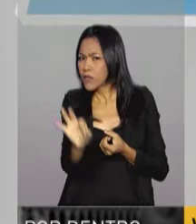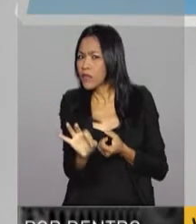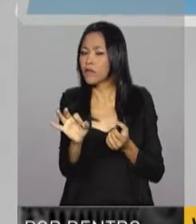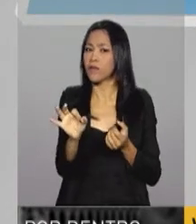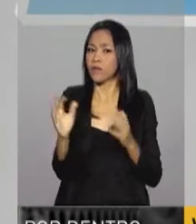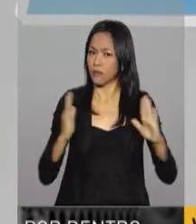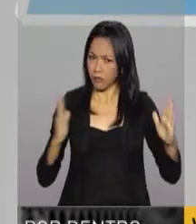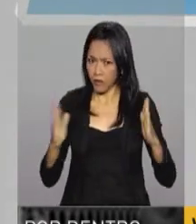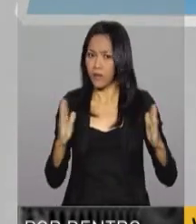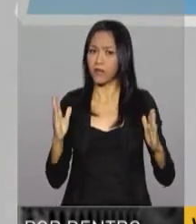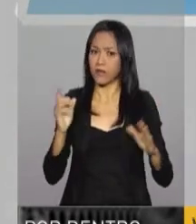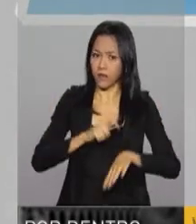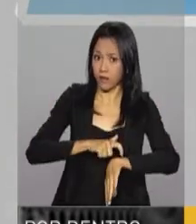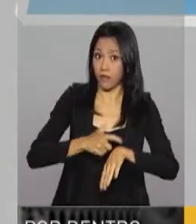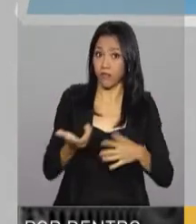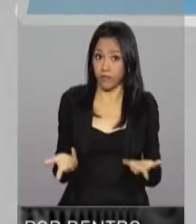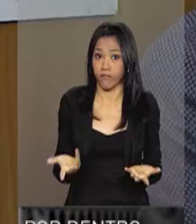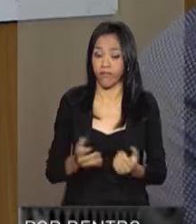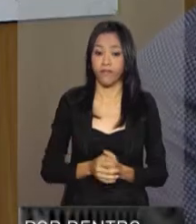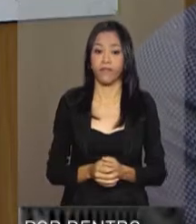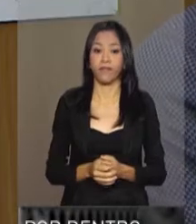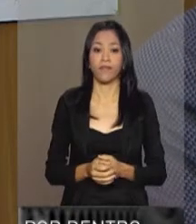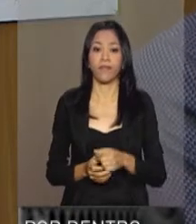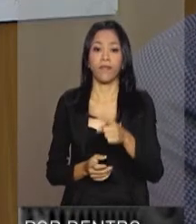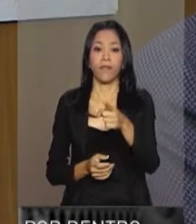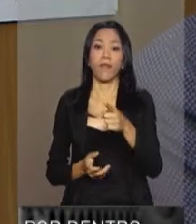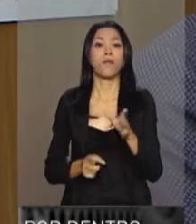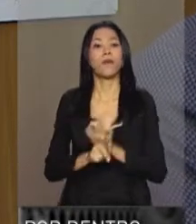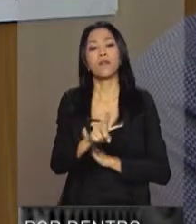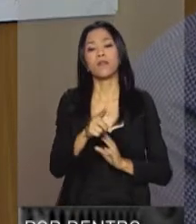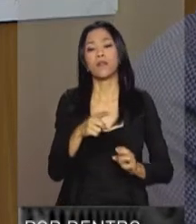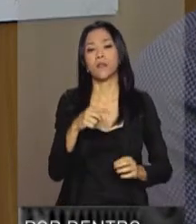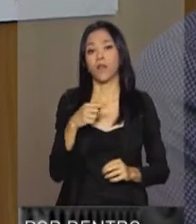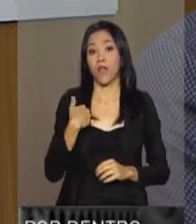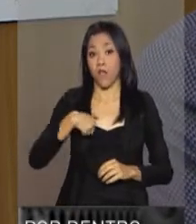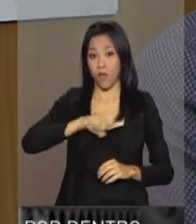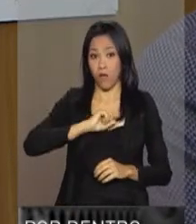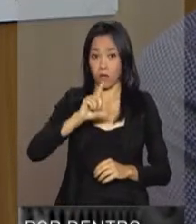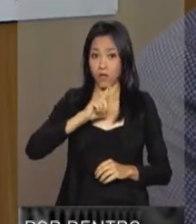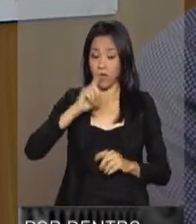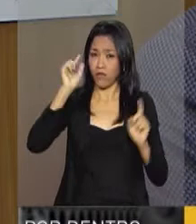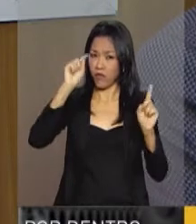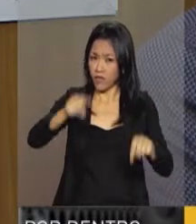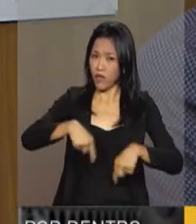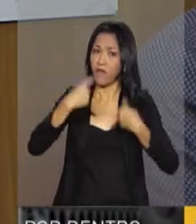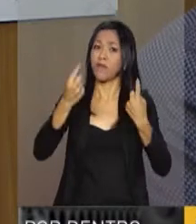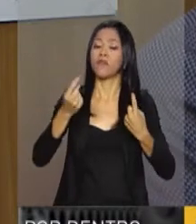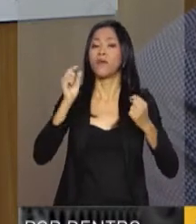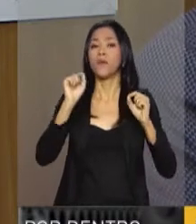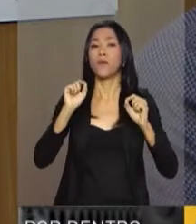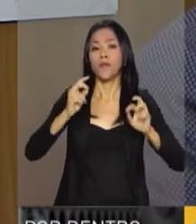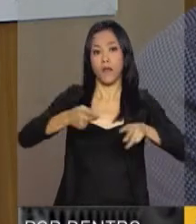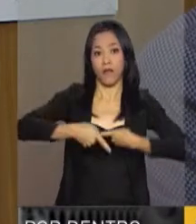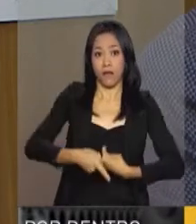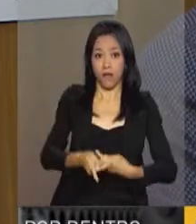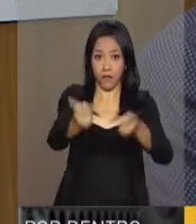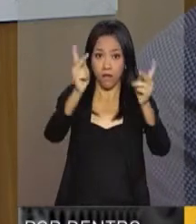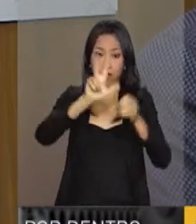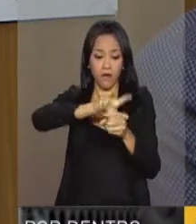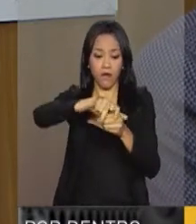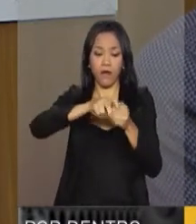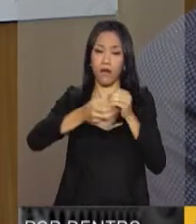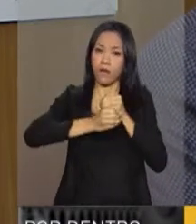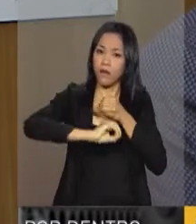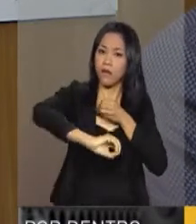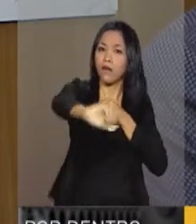mesmo veja bem volta e nós temos um desafio enorme que é levar o saneamento básico a todas as famílias